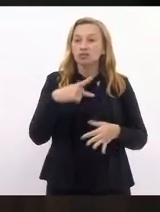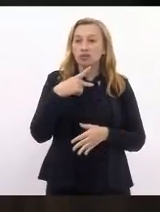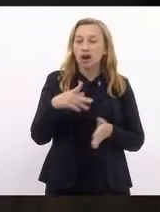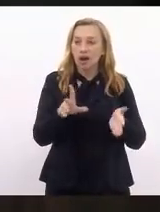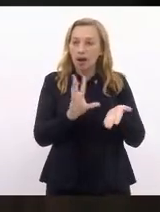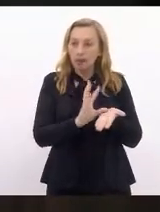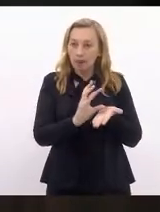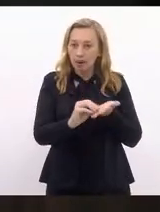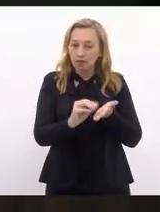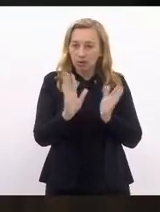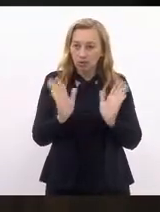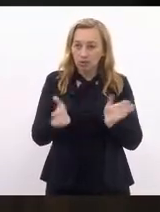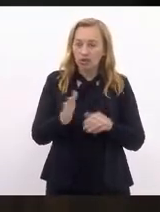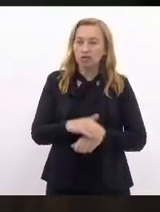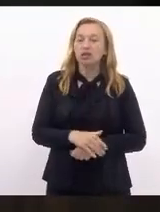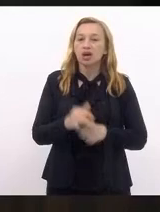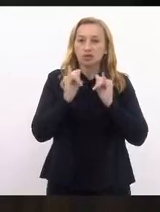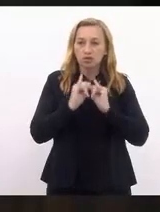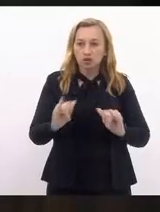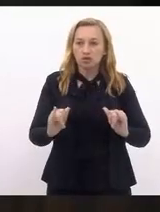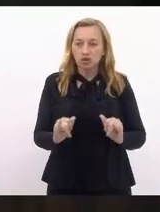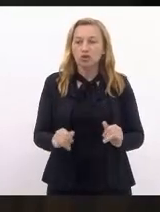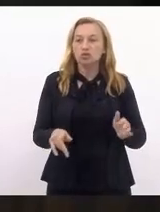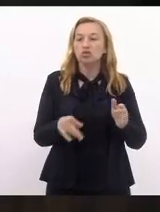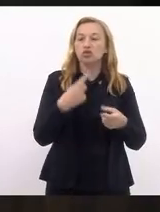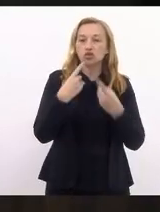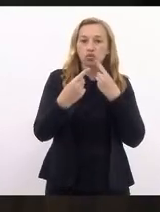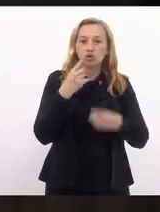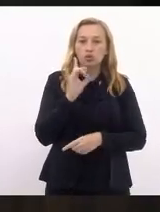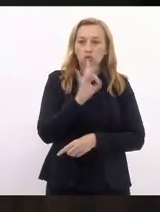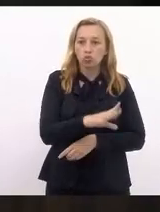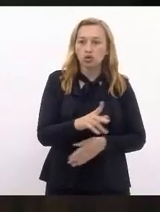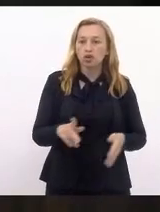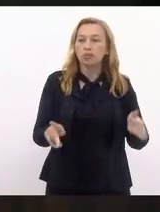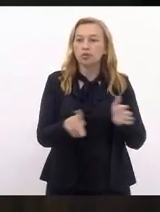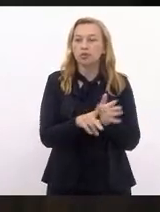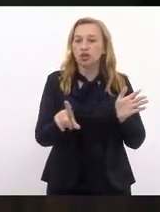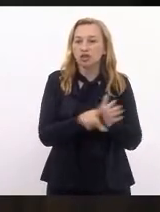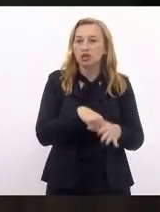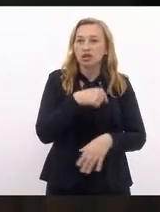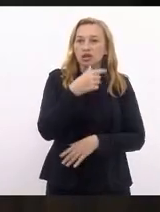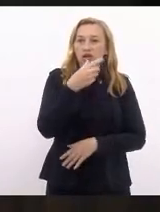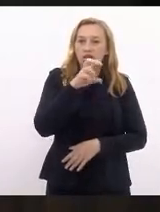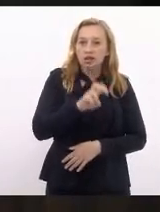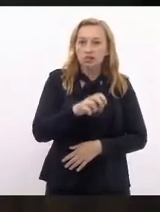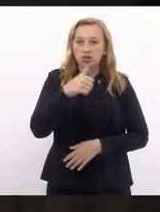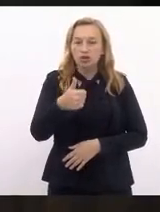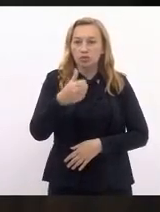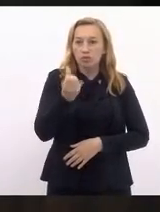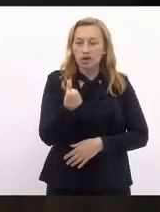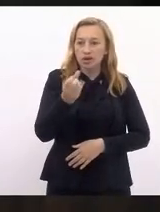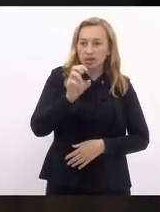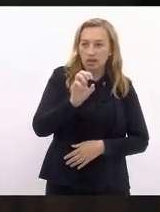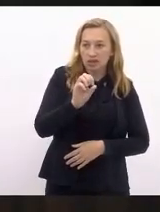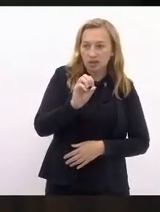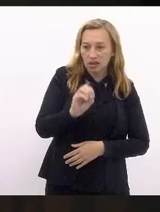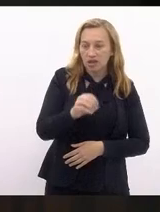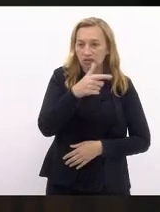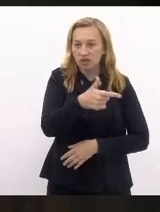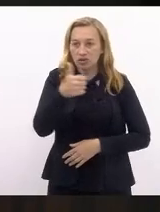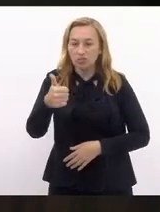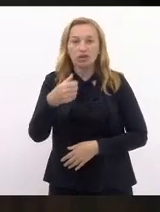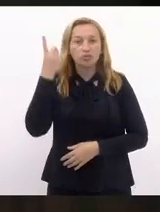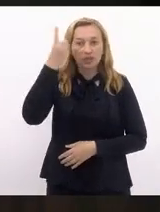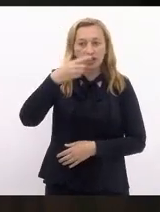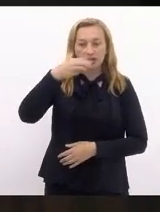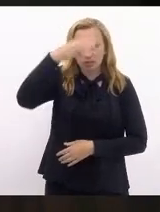pauta o anúncio em regime de urgência discussão única projeto de lei 5160 21 de altura Deputado Márcio